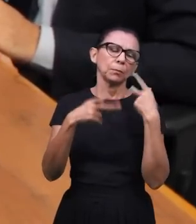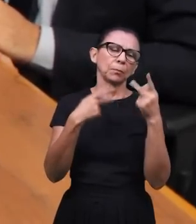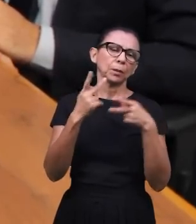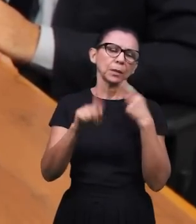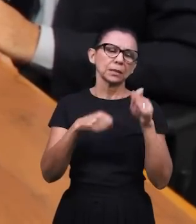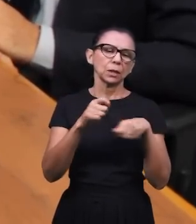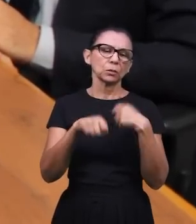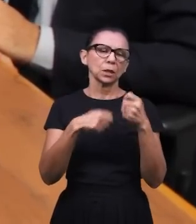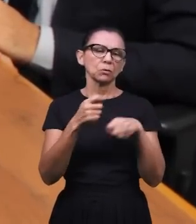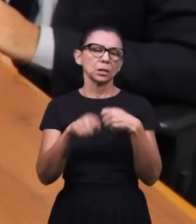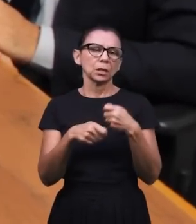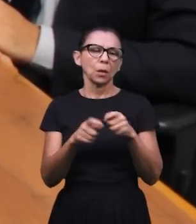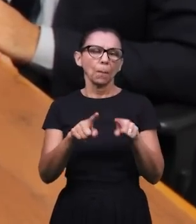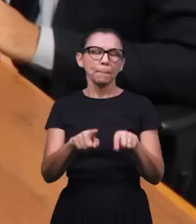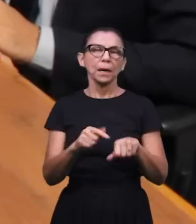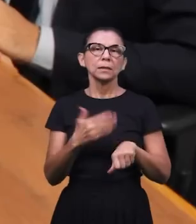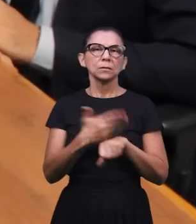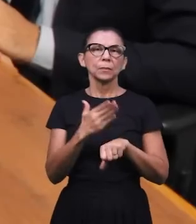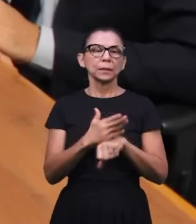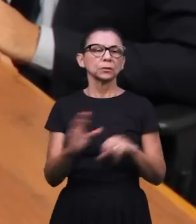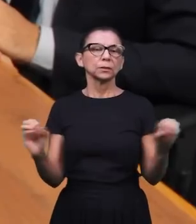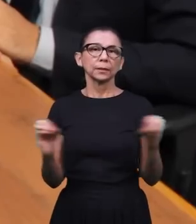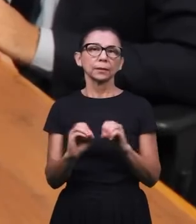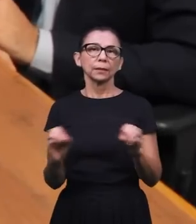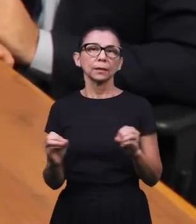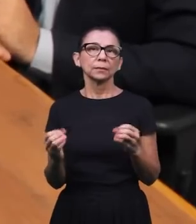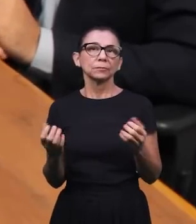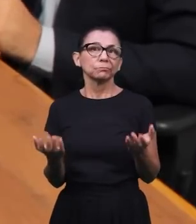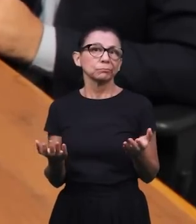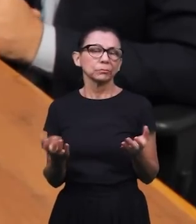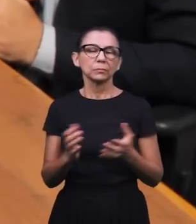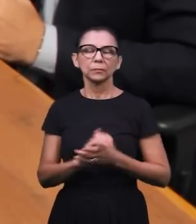não. Às vezes você vê o menino,